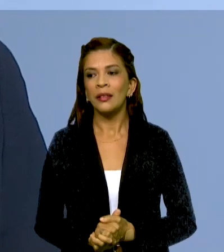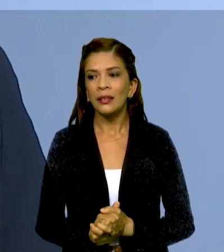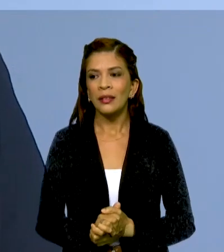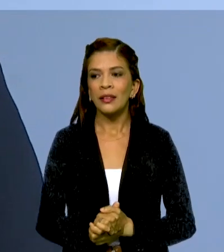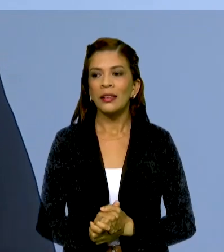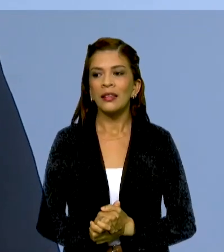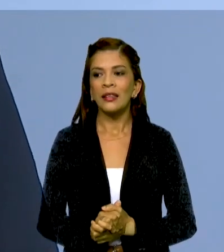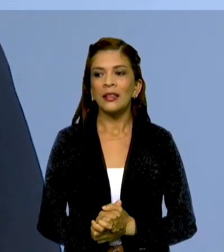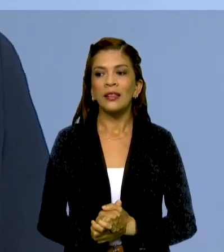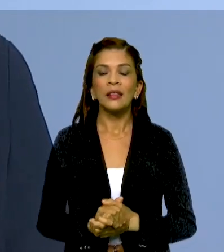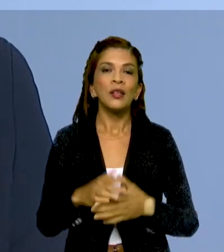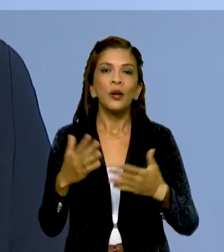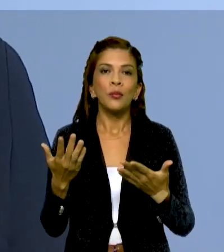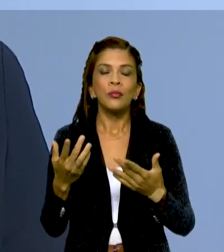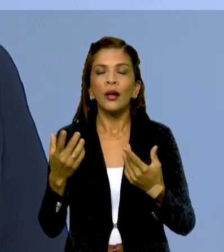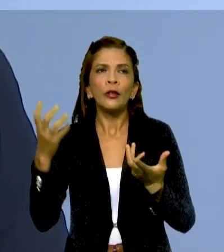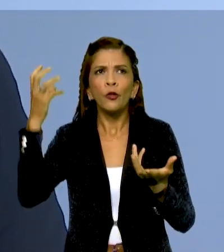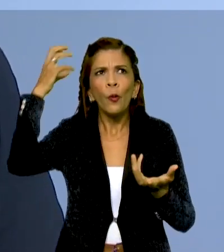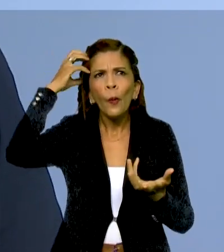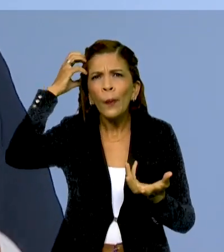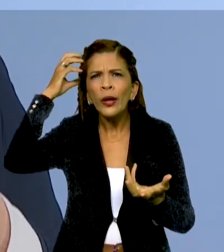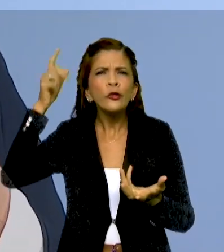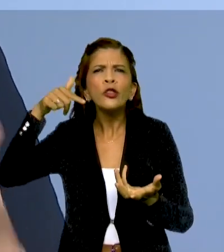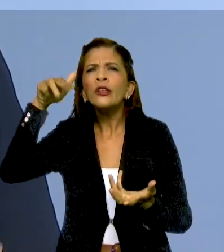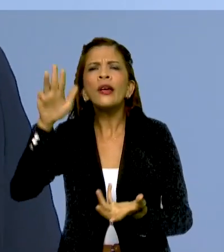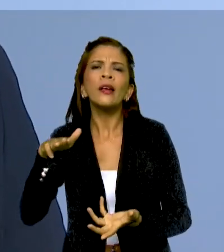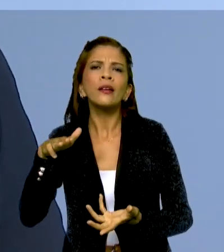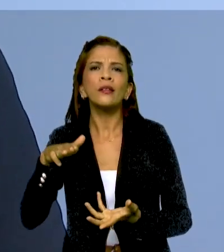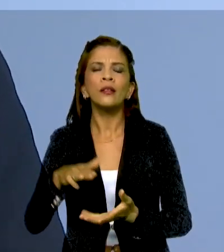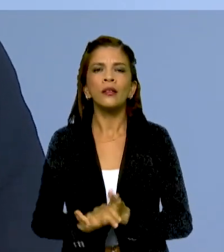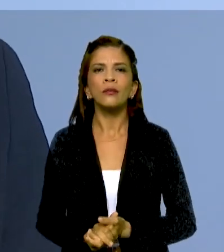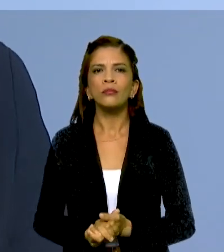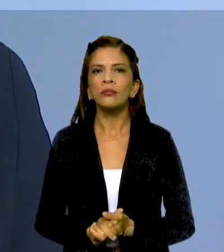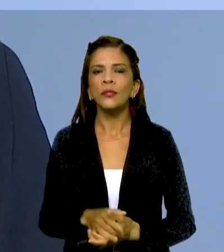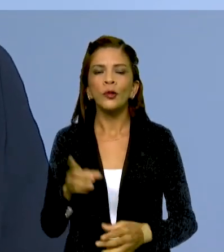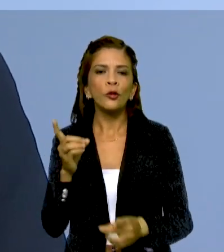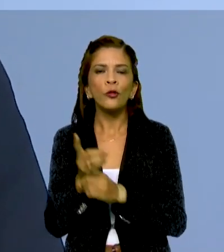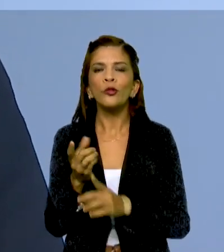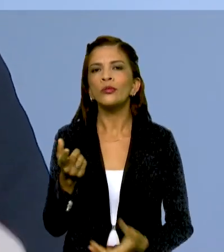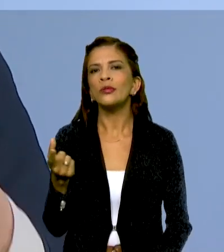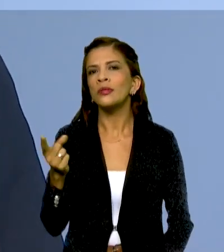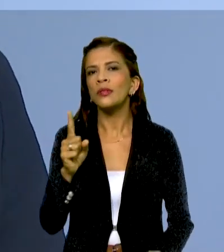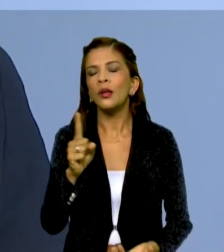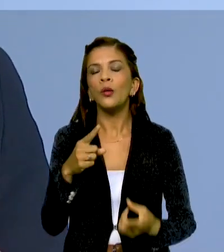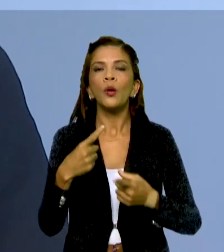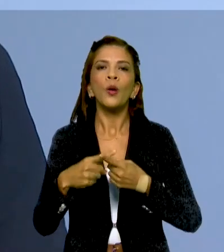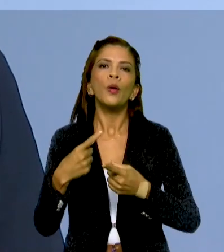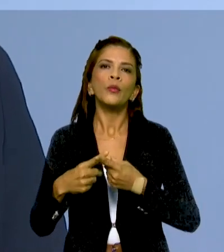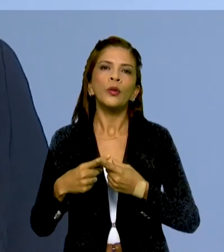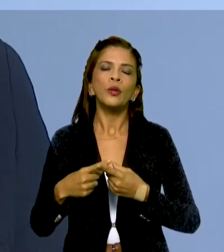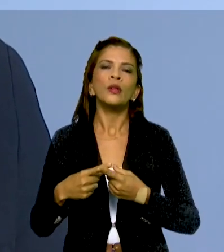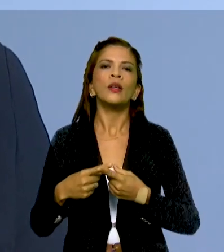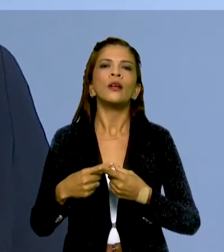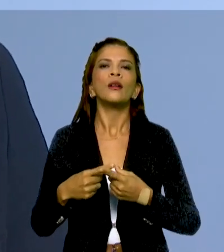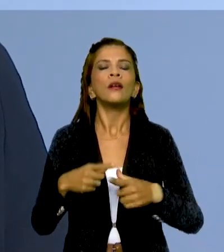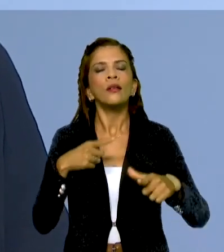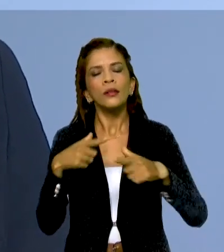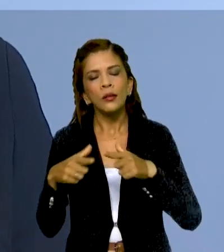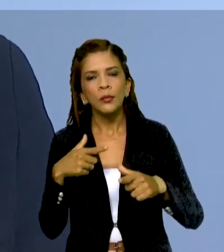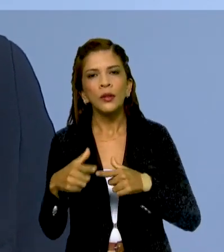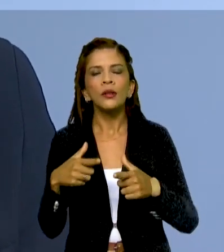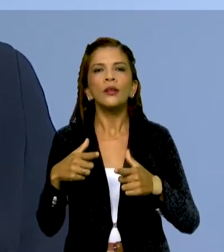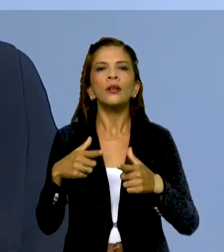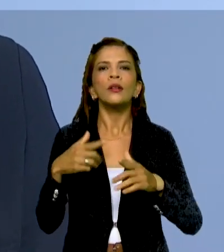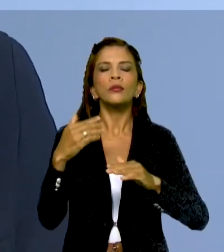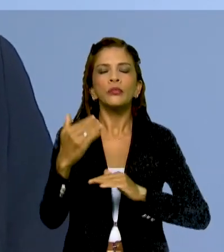culpado, porque não tem um culpado, né? A gente sabe que é tempo e com o tempo isso vai se trabalhando, vai se encontrando e a gente vai buscando ali